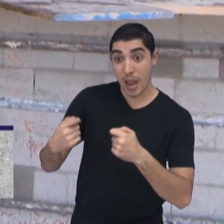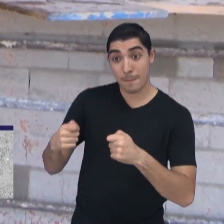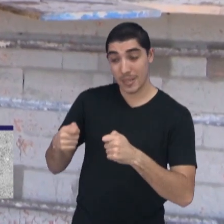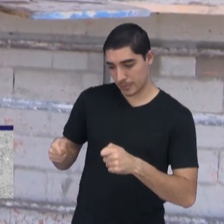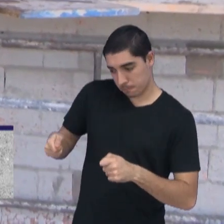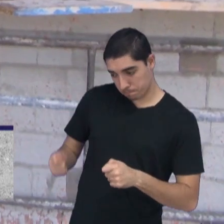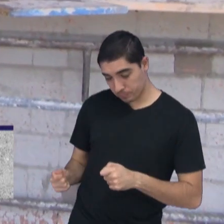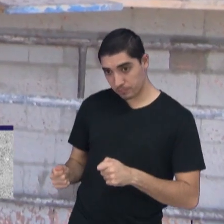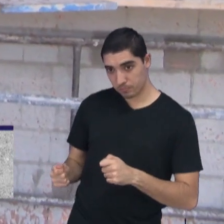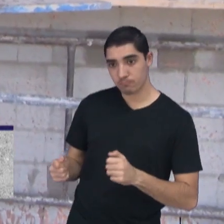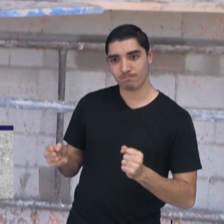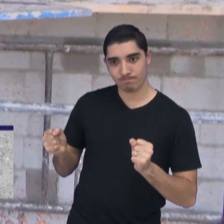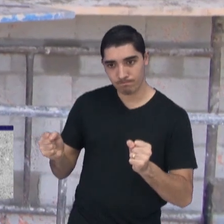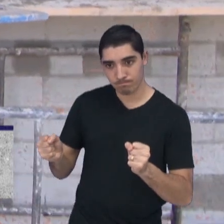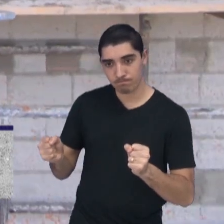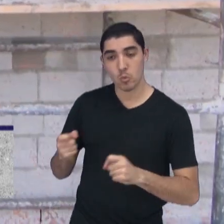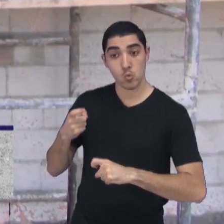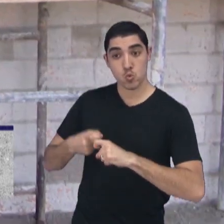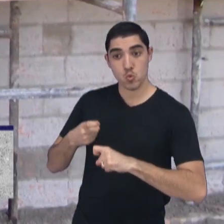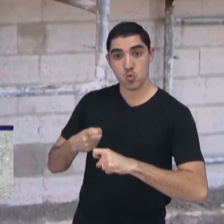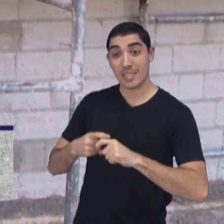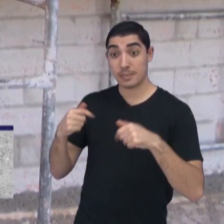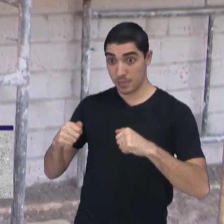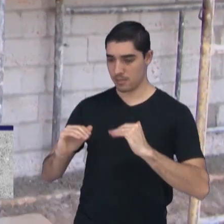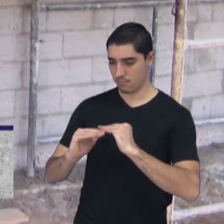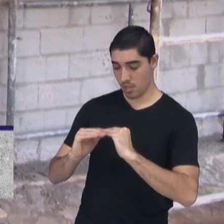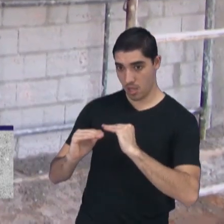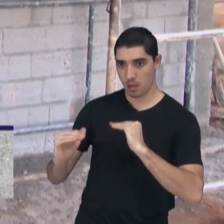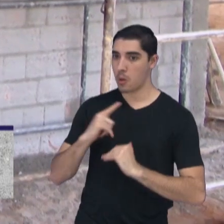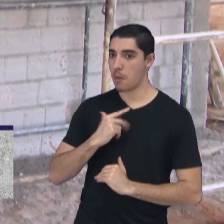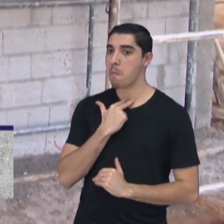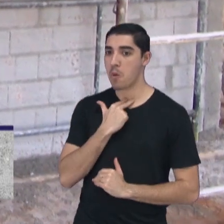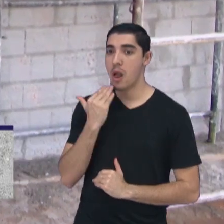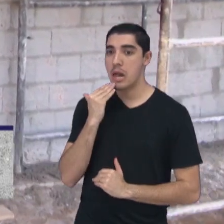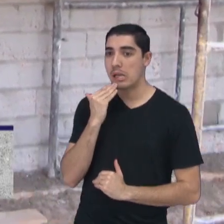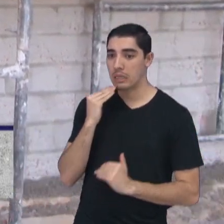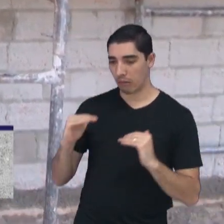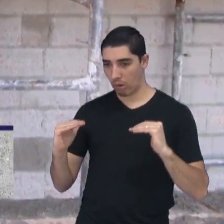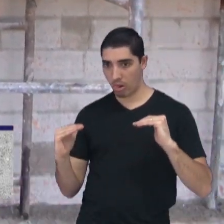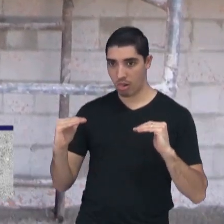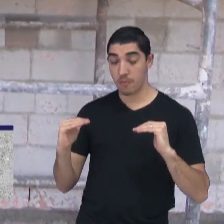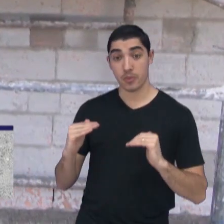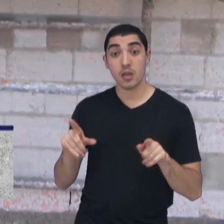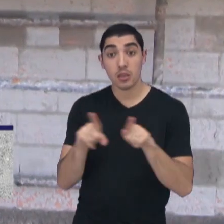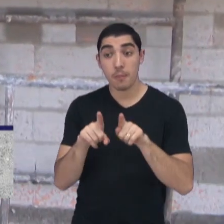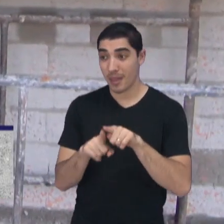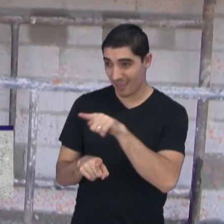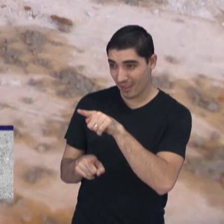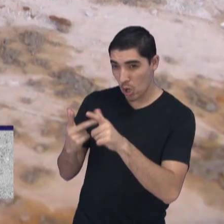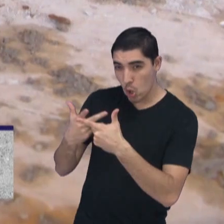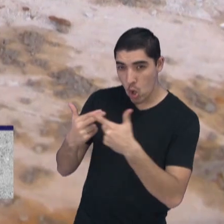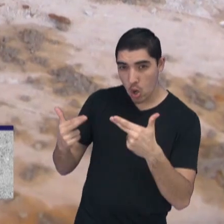travada, tá? Uhum. Plenamente nivelado, ok? Equipamentos, material solto, a gente